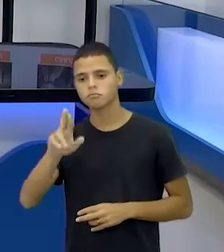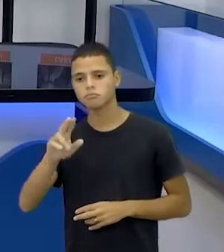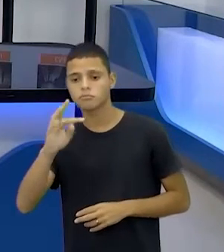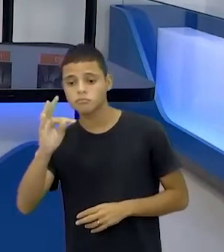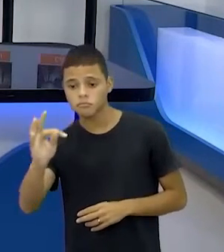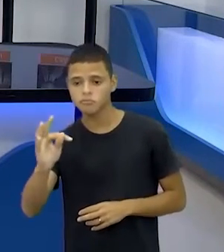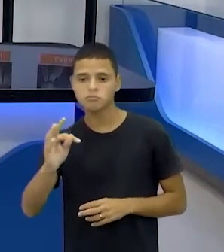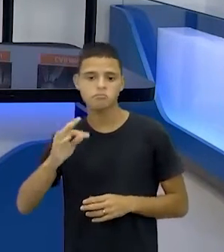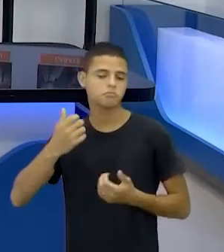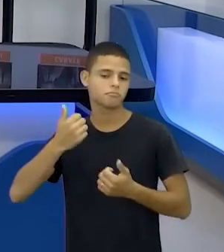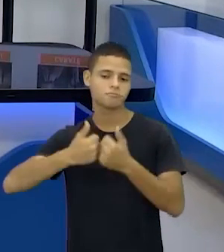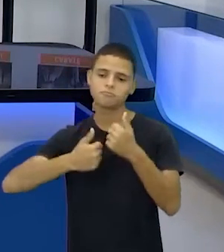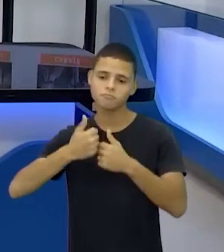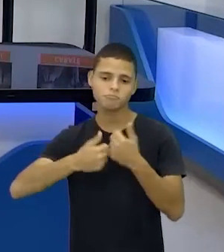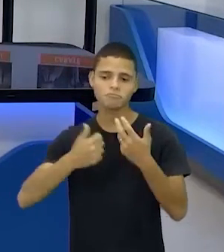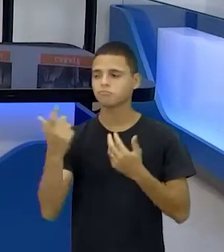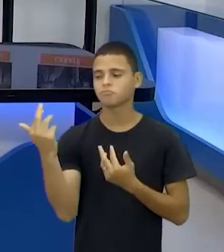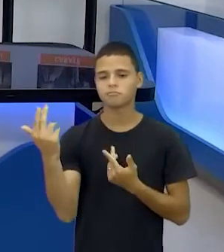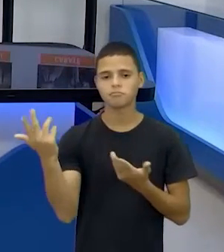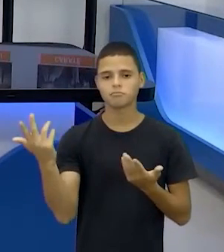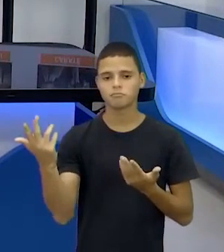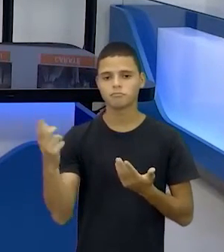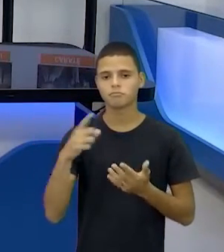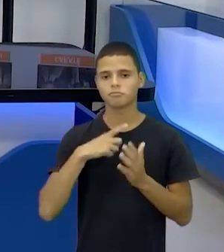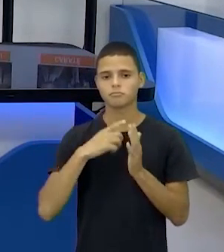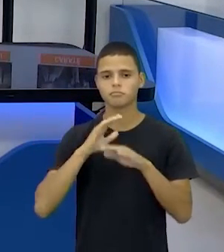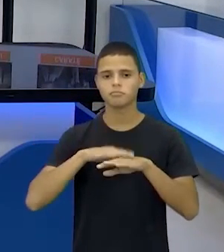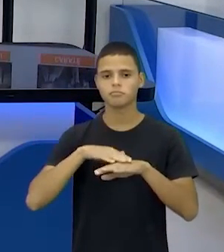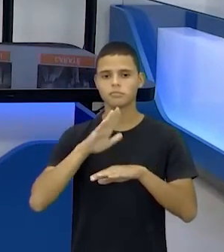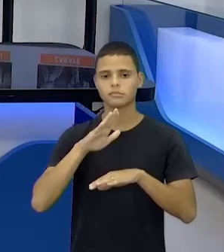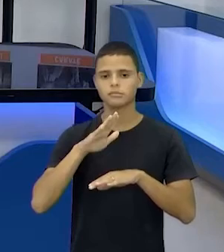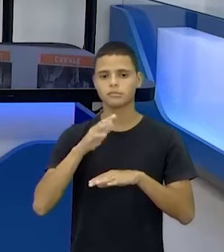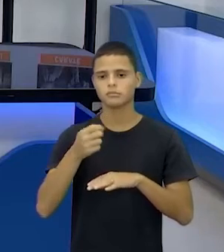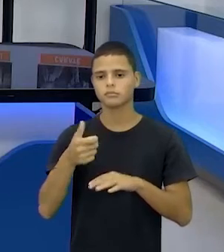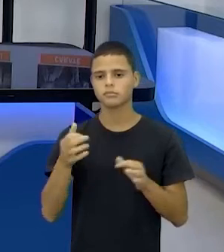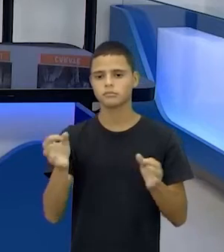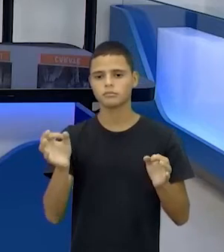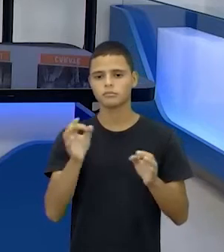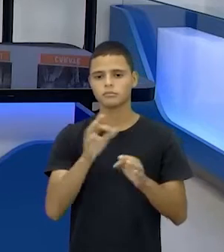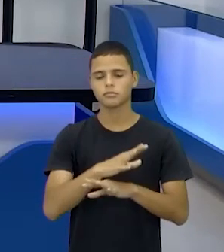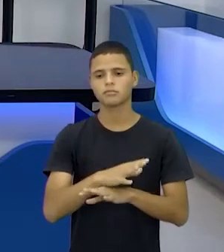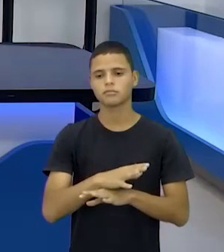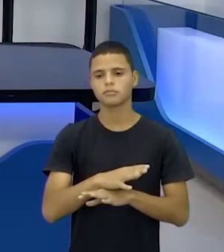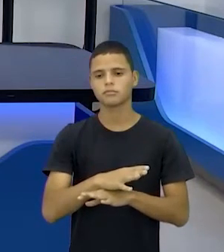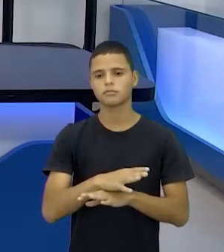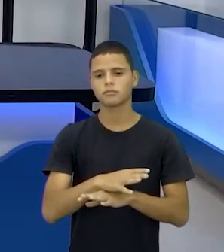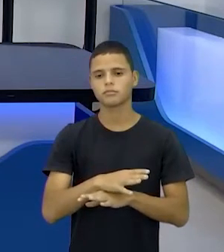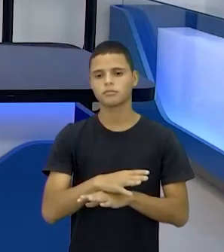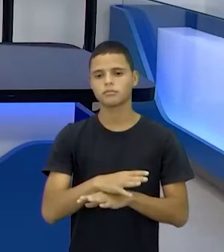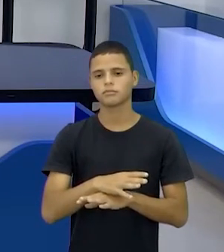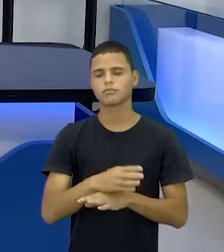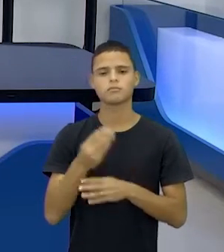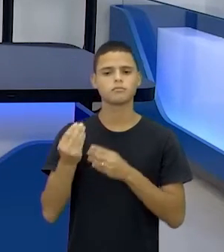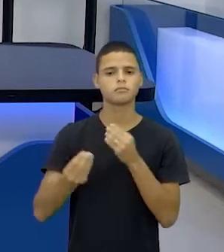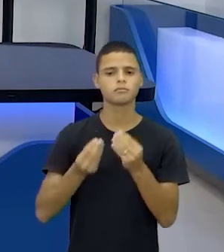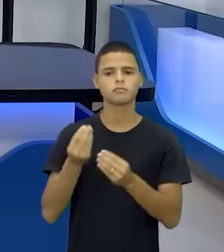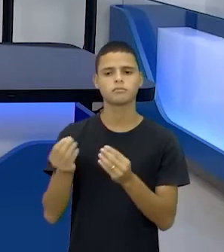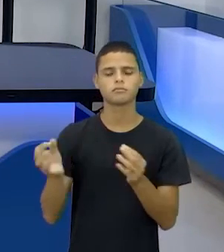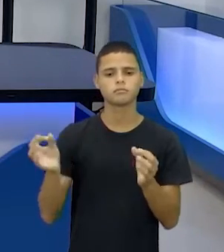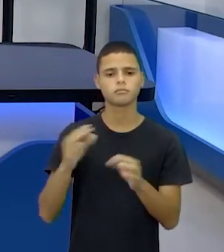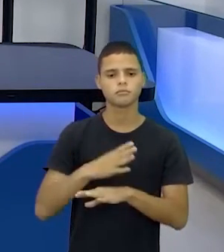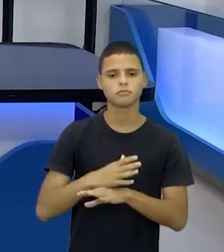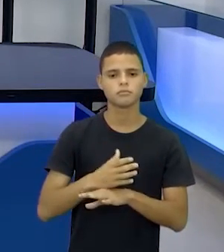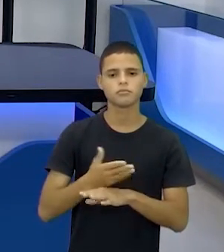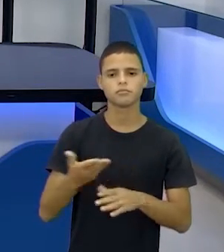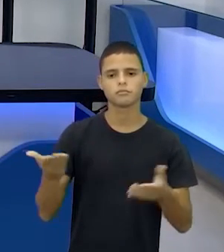nenhuma, né? Beleza. Professora Juliana, tem mais coisa? Porque a gente tá indo pro final da aula. Não, acabou agora. Acabou nada. Como assim acabou? Agora a